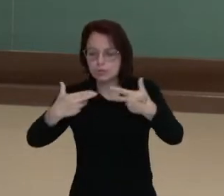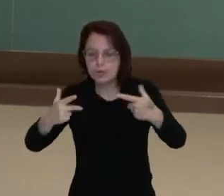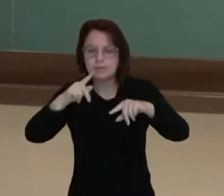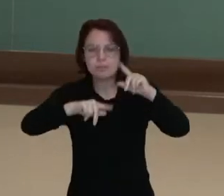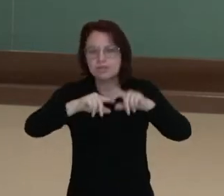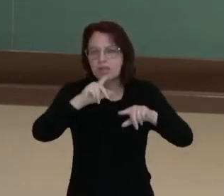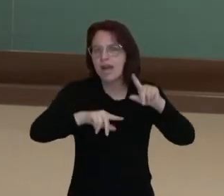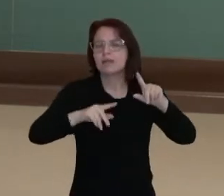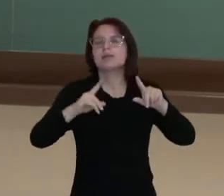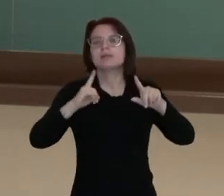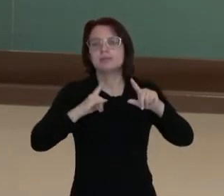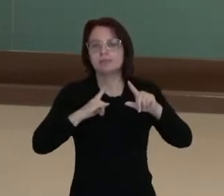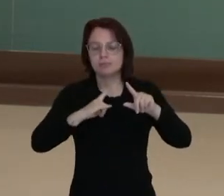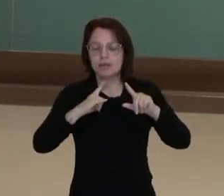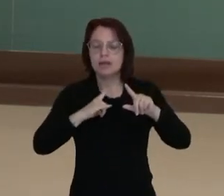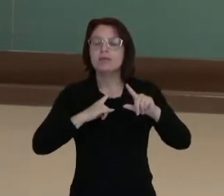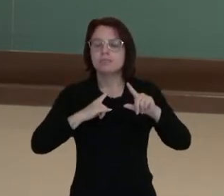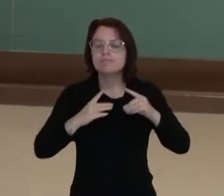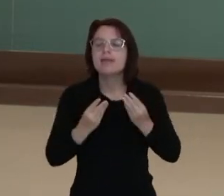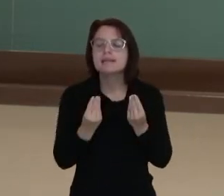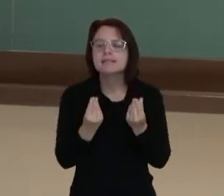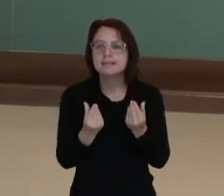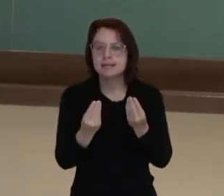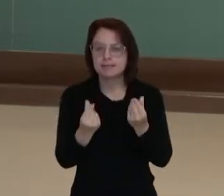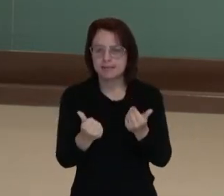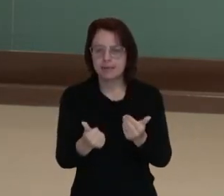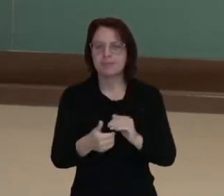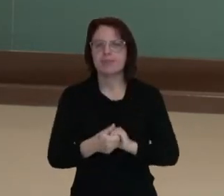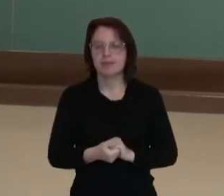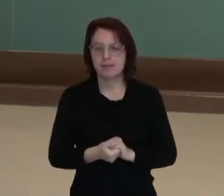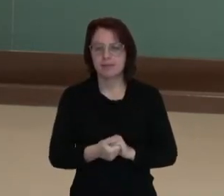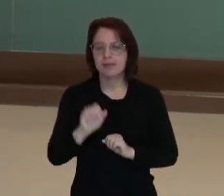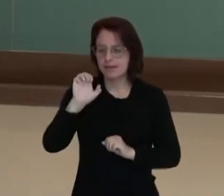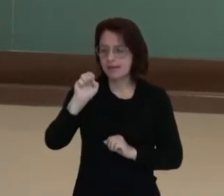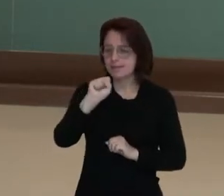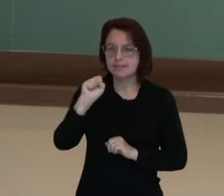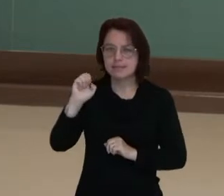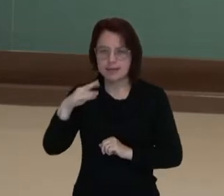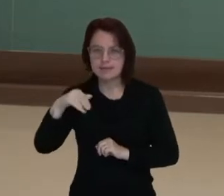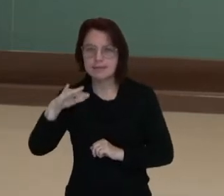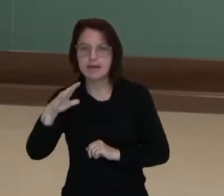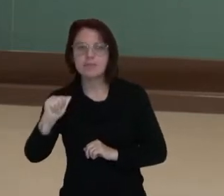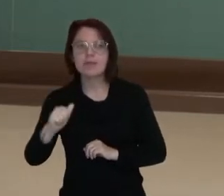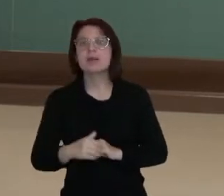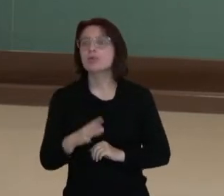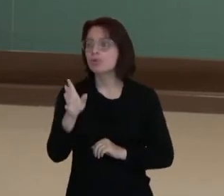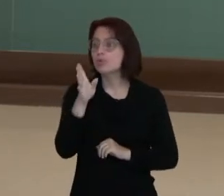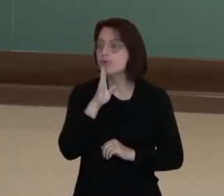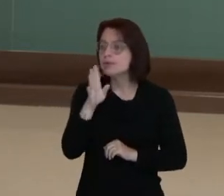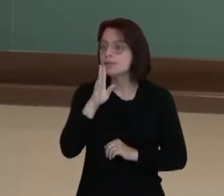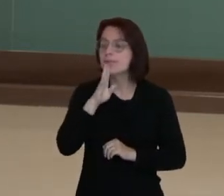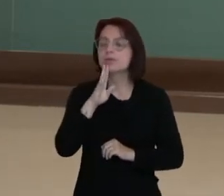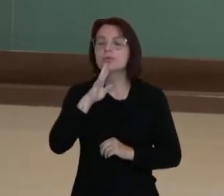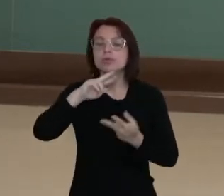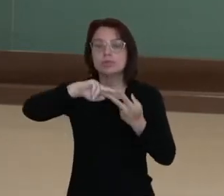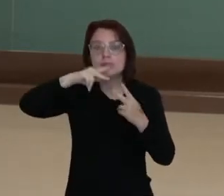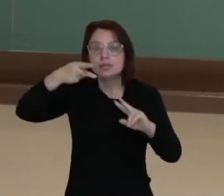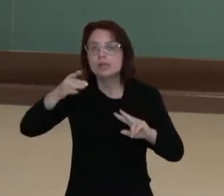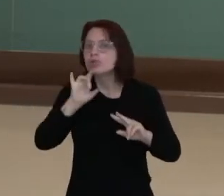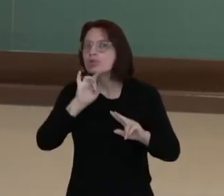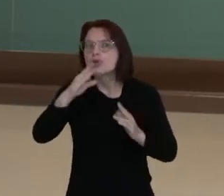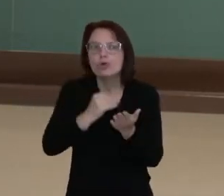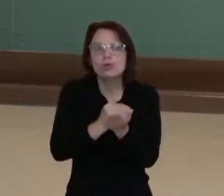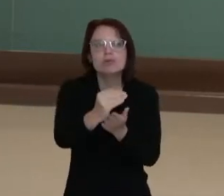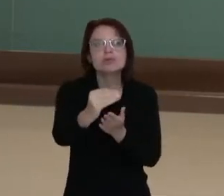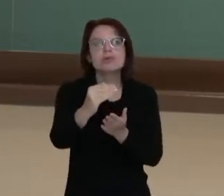desde seres vivos quanto a objetos, tinha a sua essência, né? E o conhecimento genético mesmo só